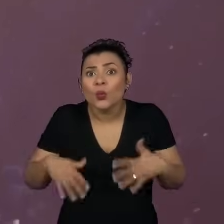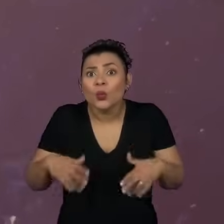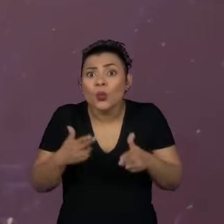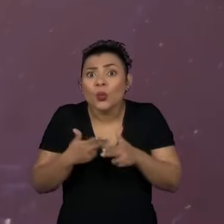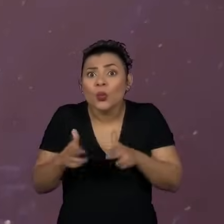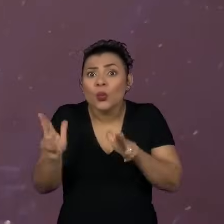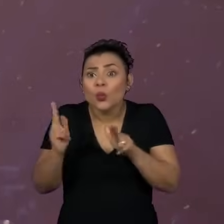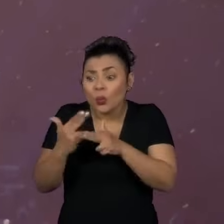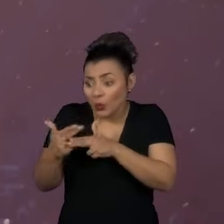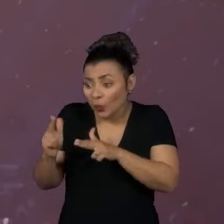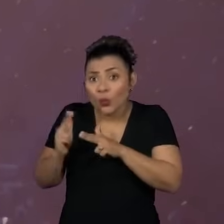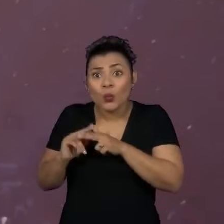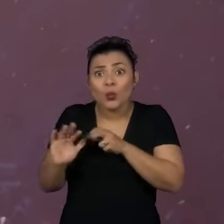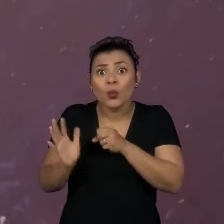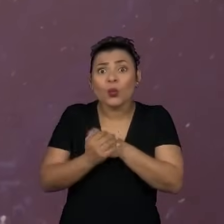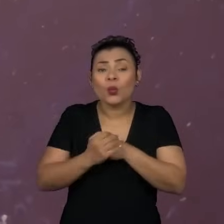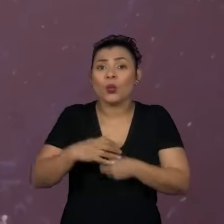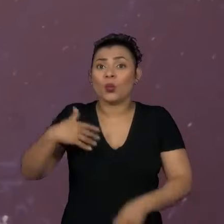Nossa, eu pensei